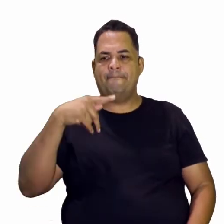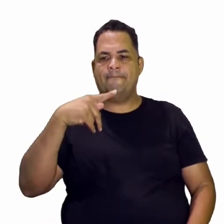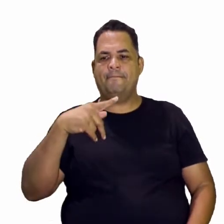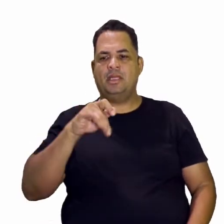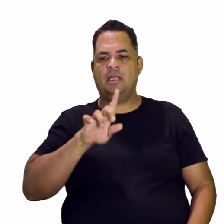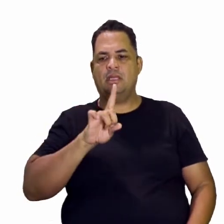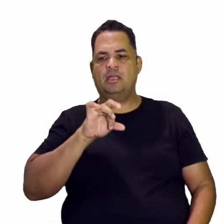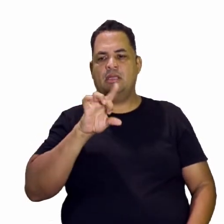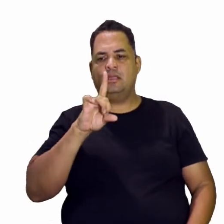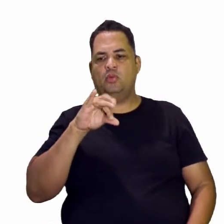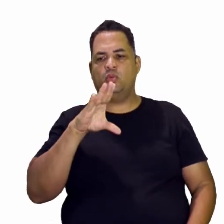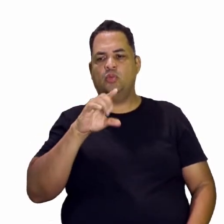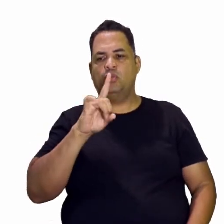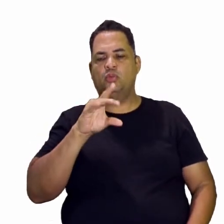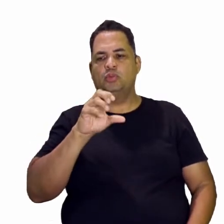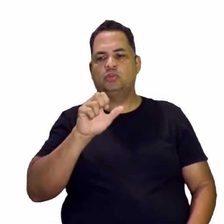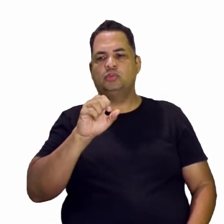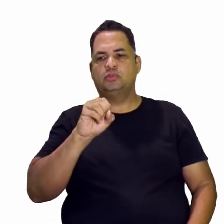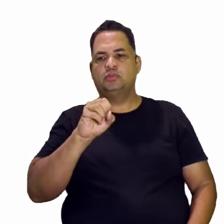períodos, tá bom?